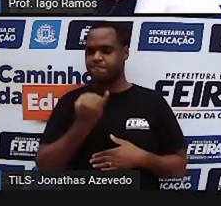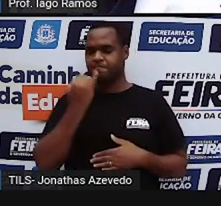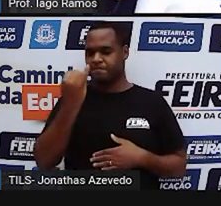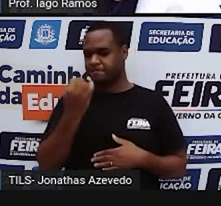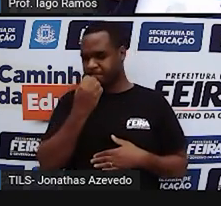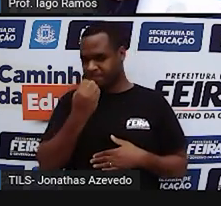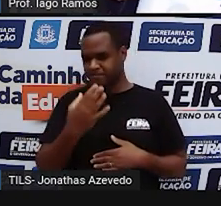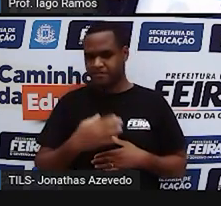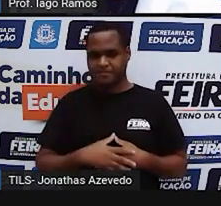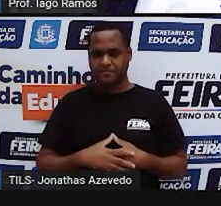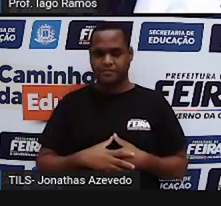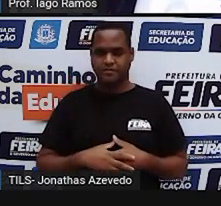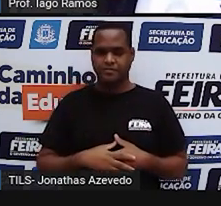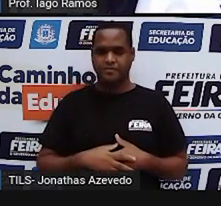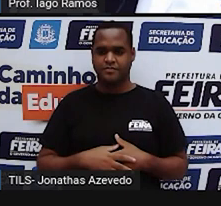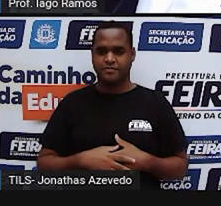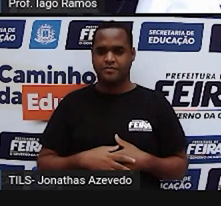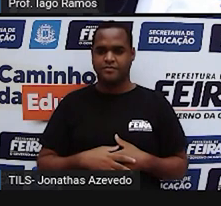importante